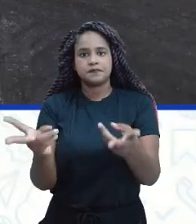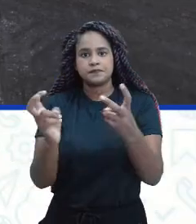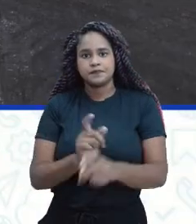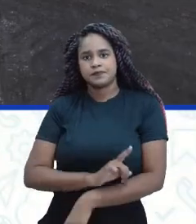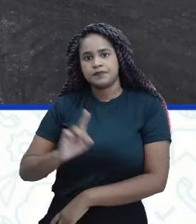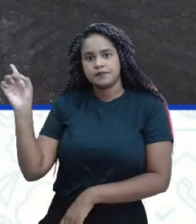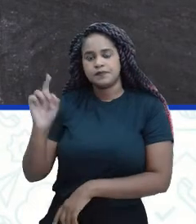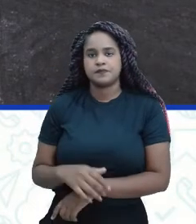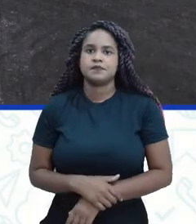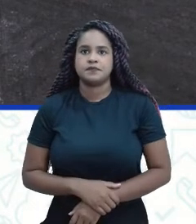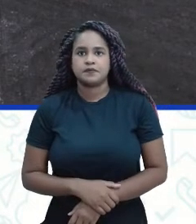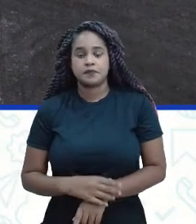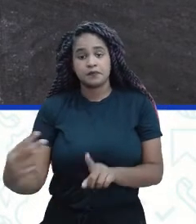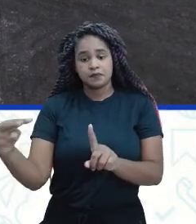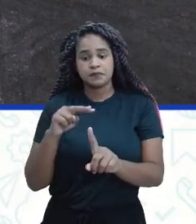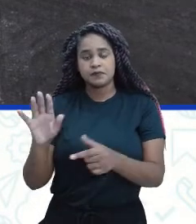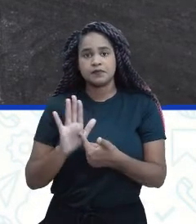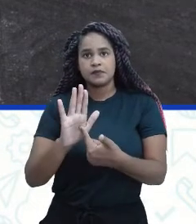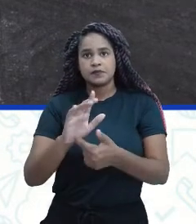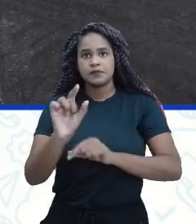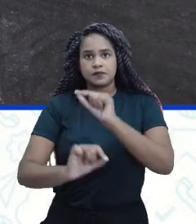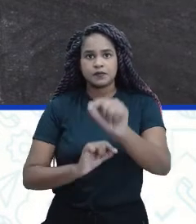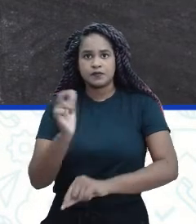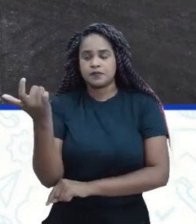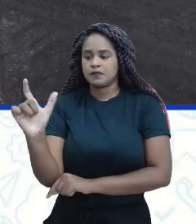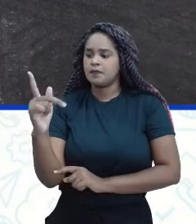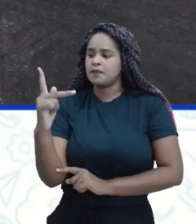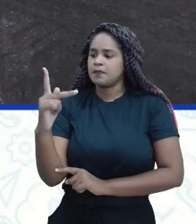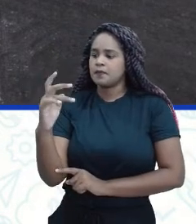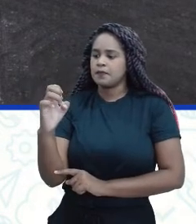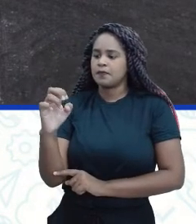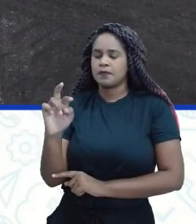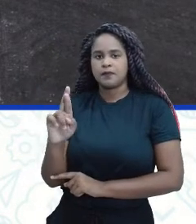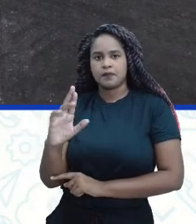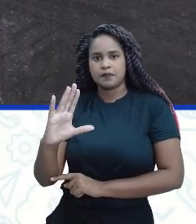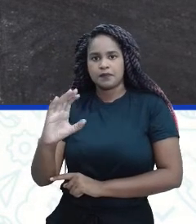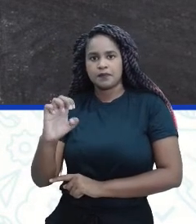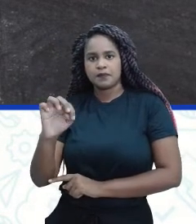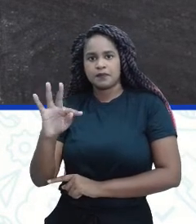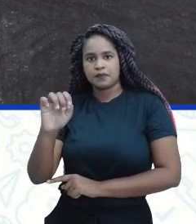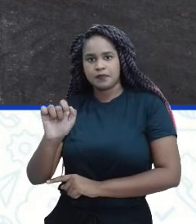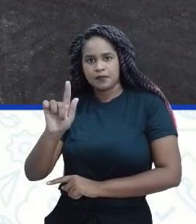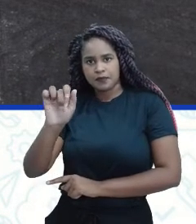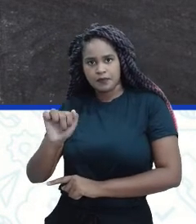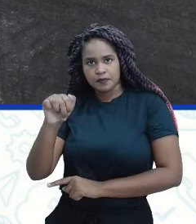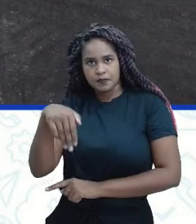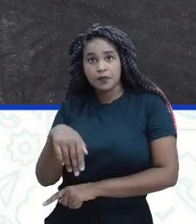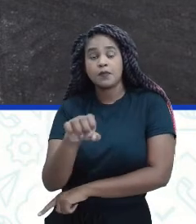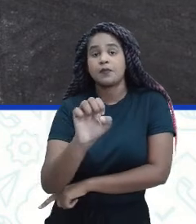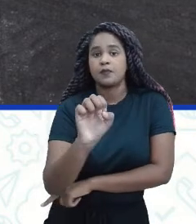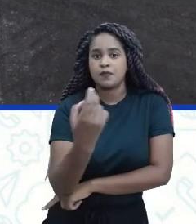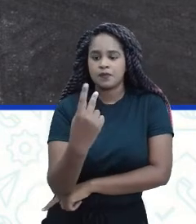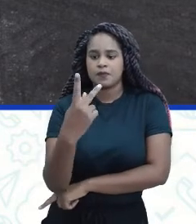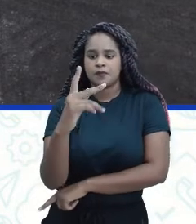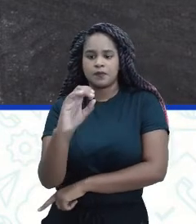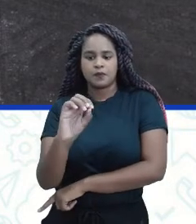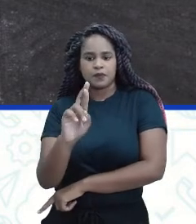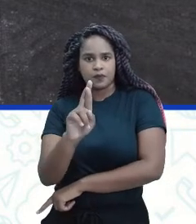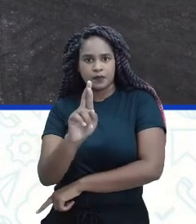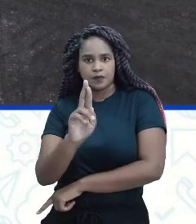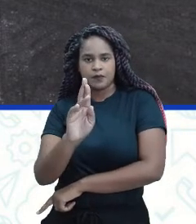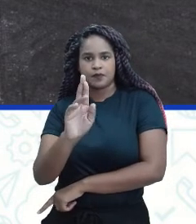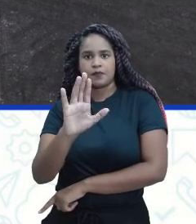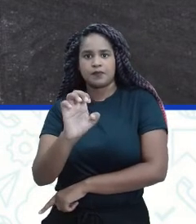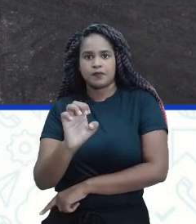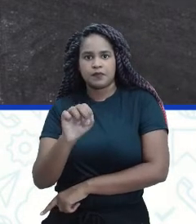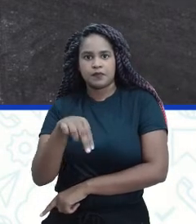Essa noção traz para a gente esse nome, né? Percentagem ou porcentagem, né? A gente tem essa noção de valor